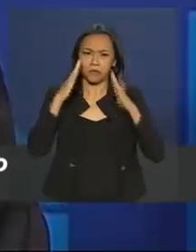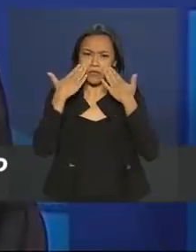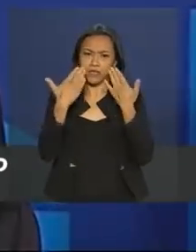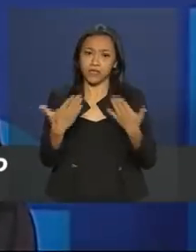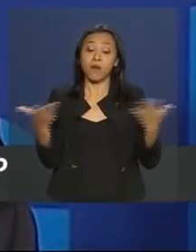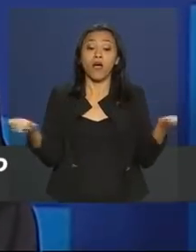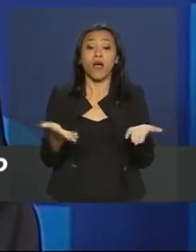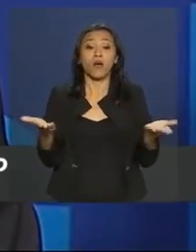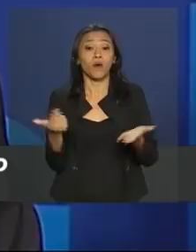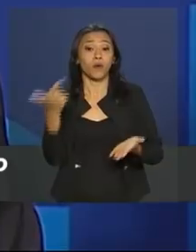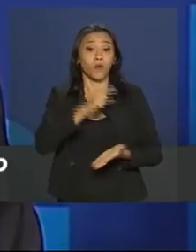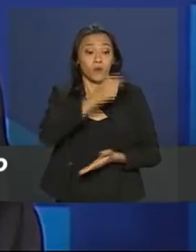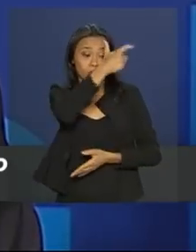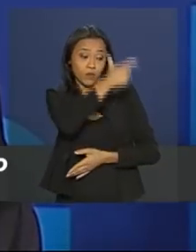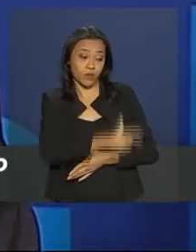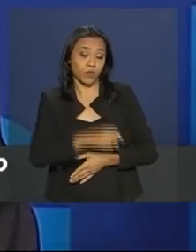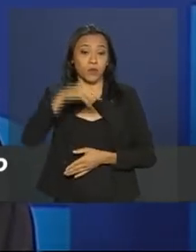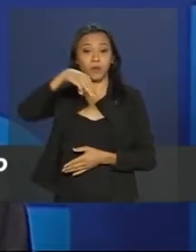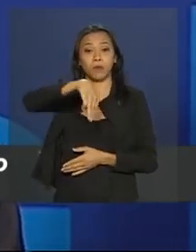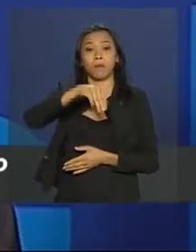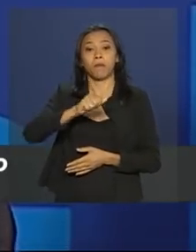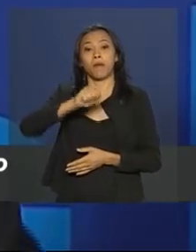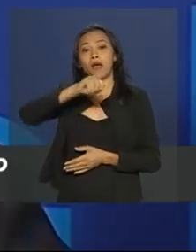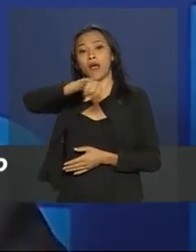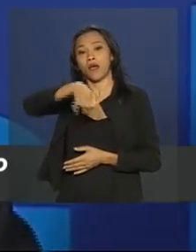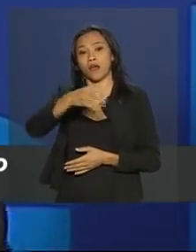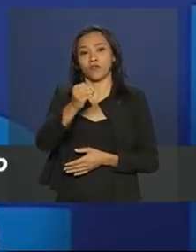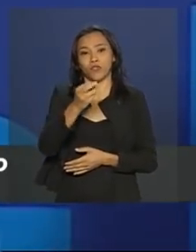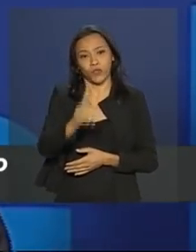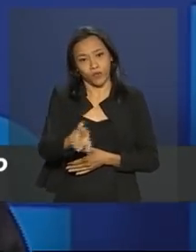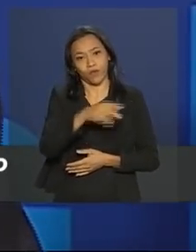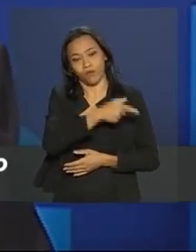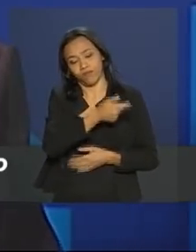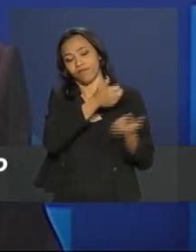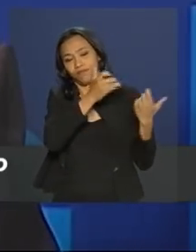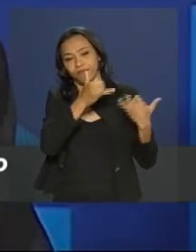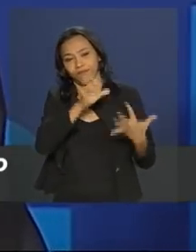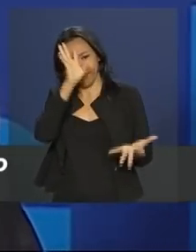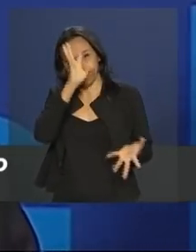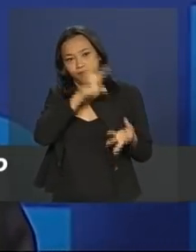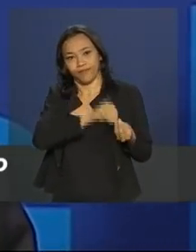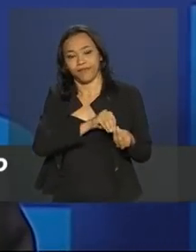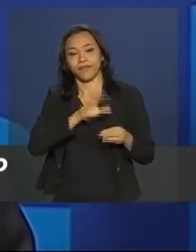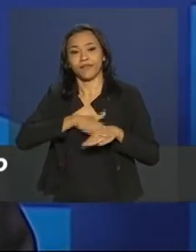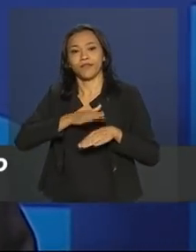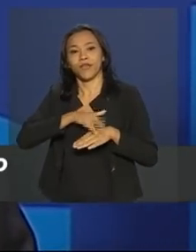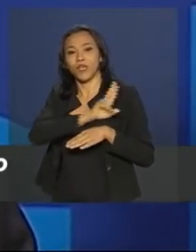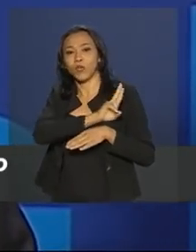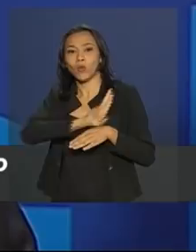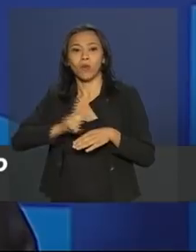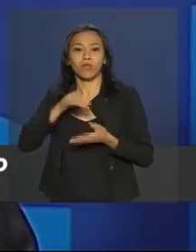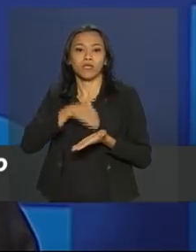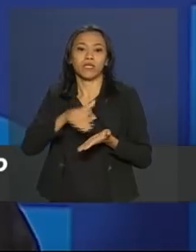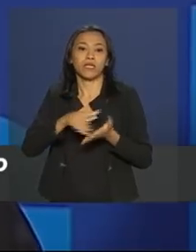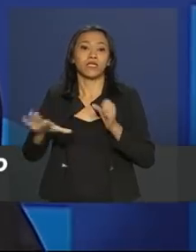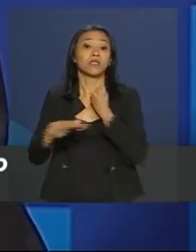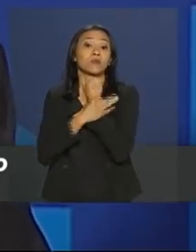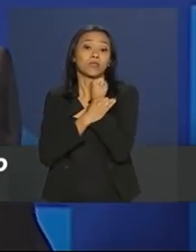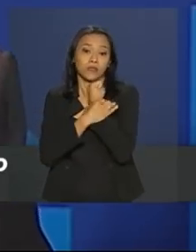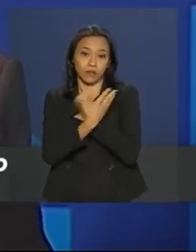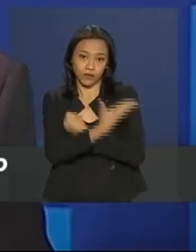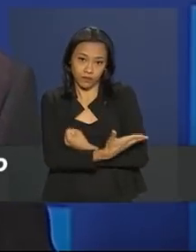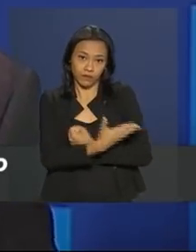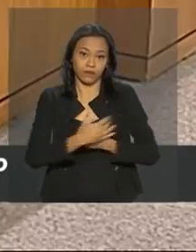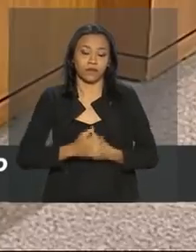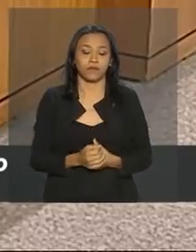palavra o major brigadeiro joão fiorentini fazer suas considerações em nome da secretaria nacional de segurança do ministério da segurança